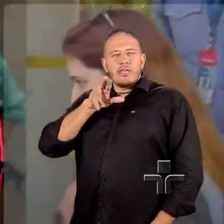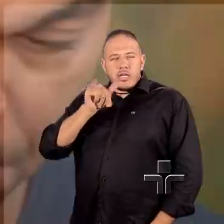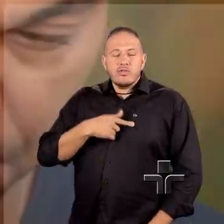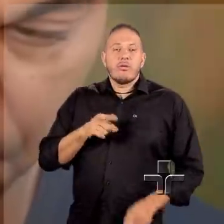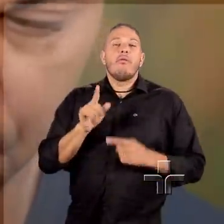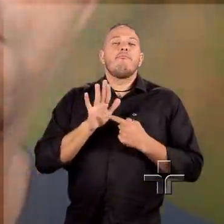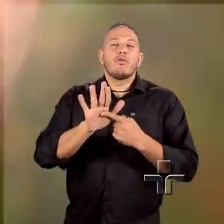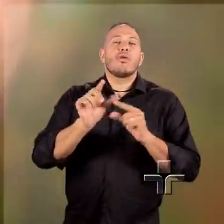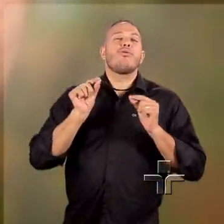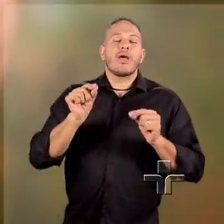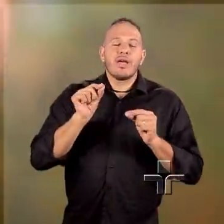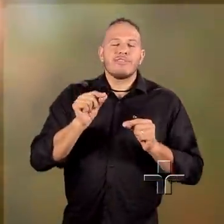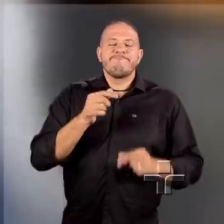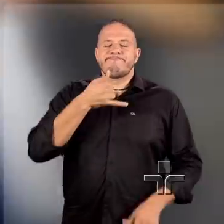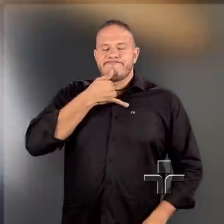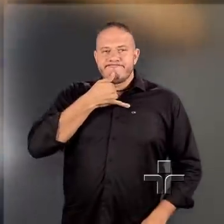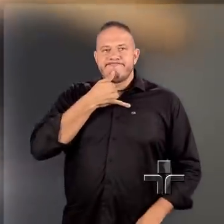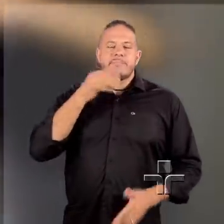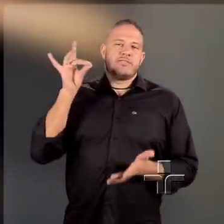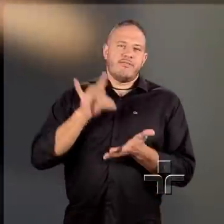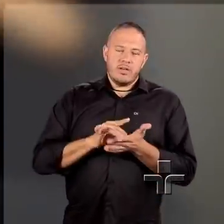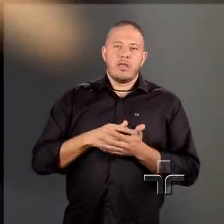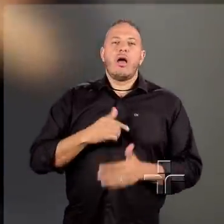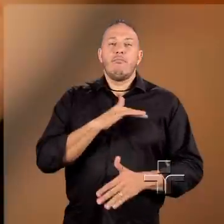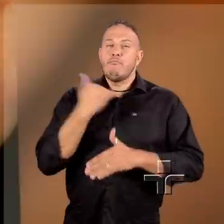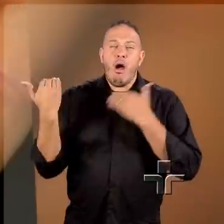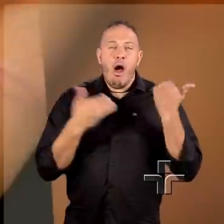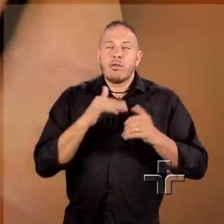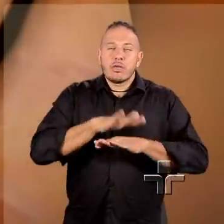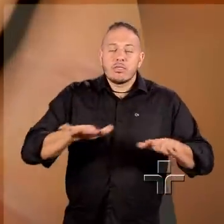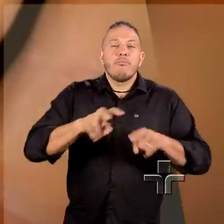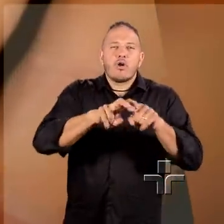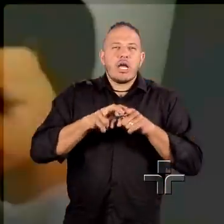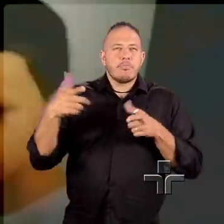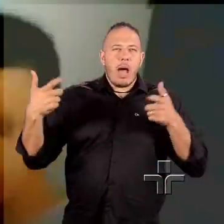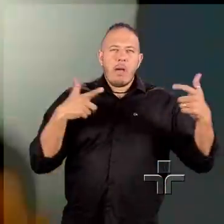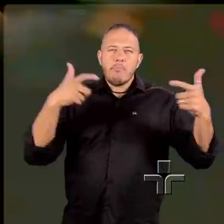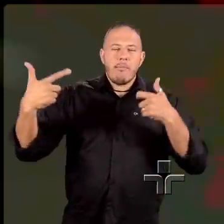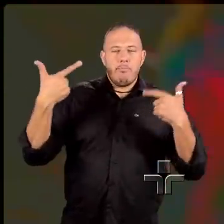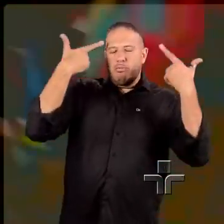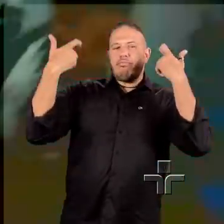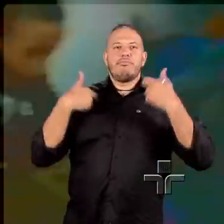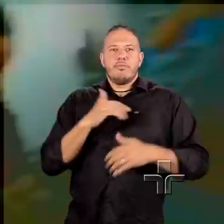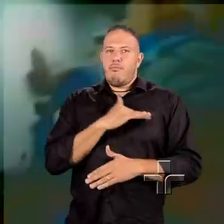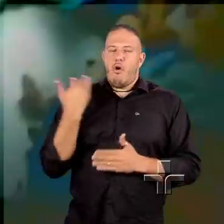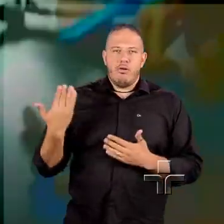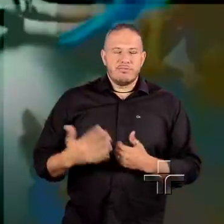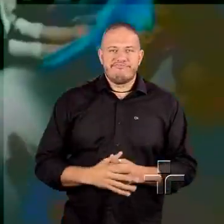ilustrou uma realidade cruel: a morte de crianças por balas perdidas.